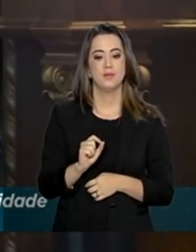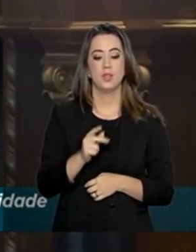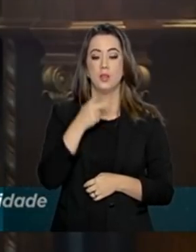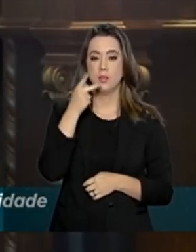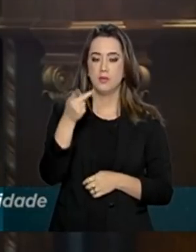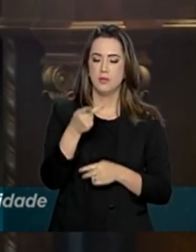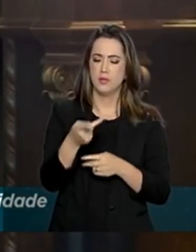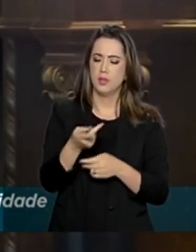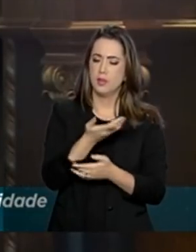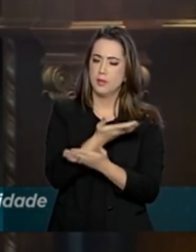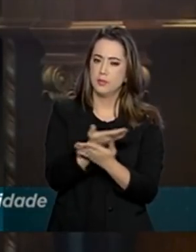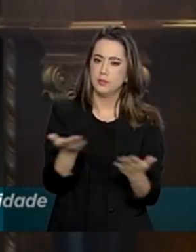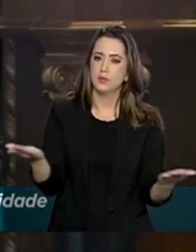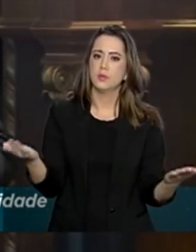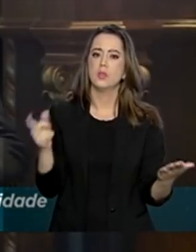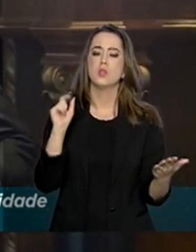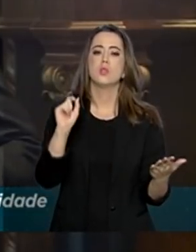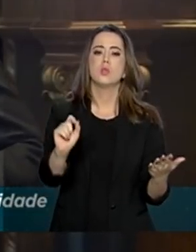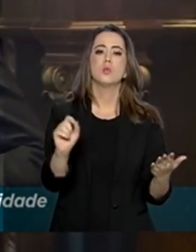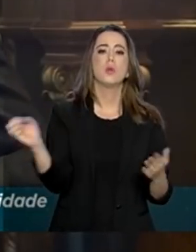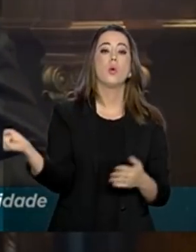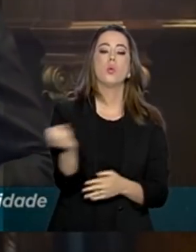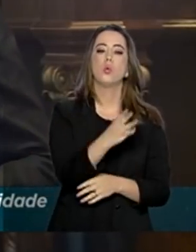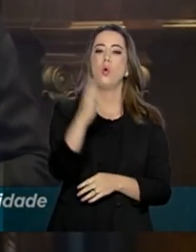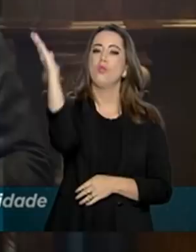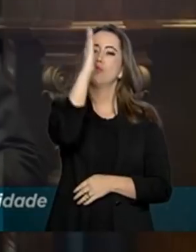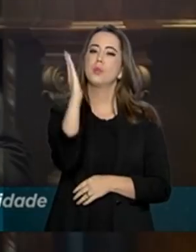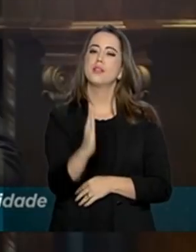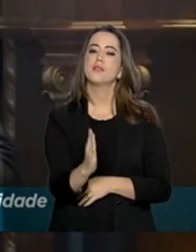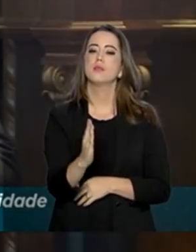dizer aos senhores o que é esse novo Brasil.